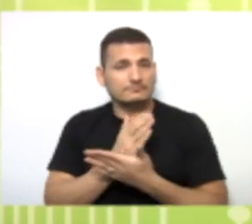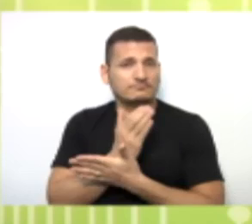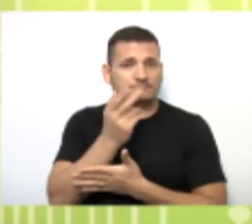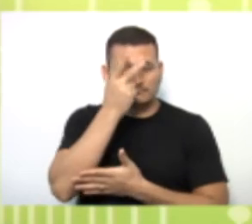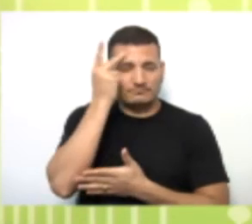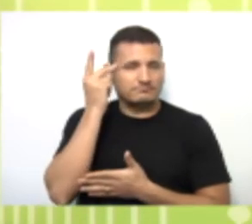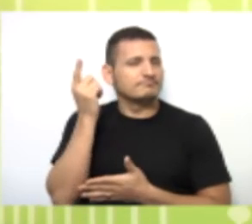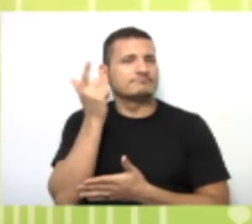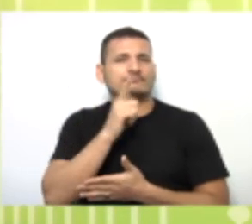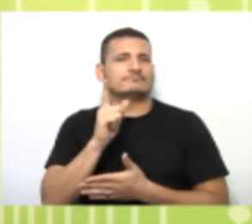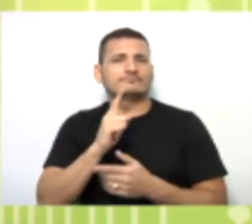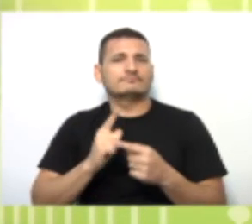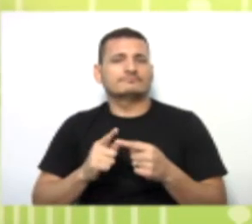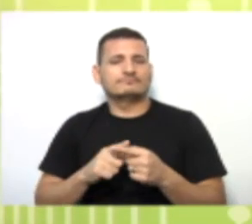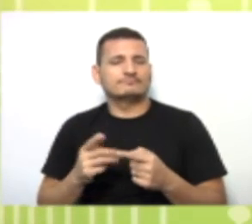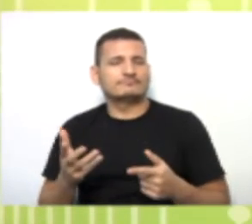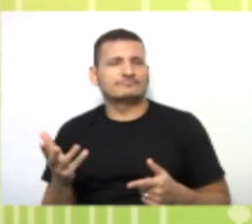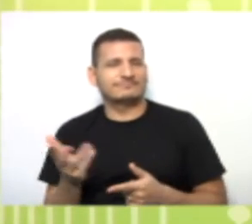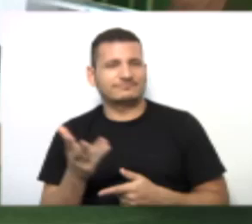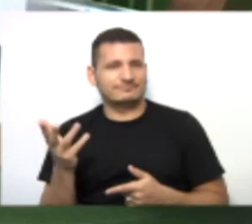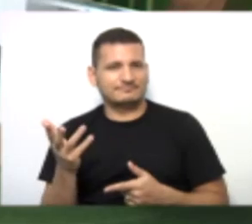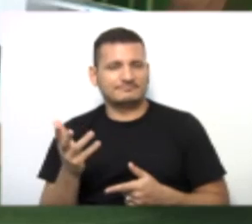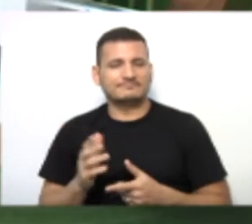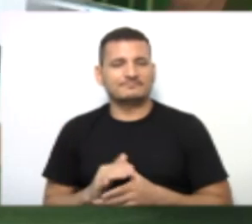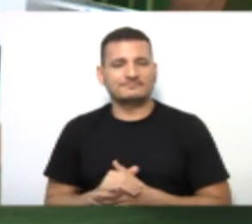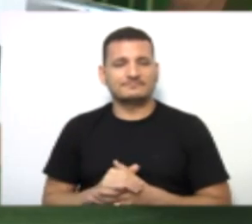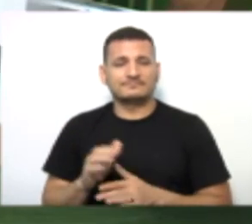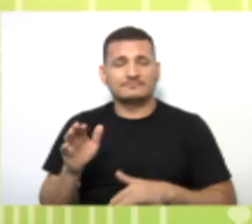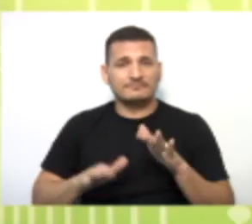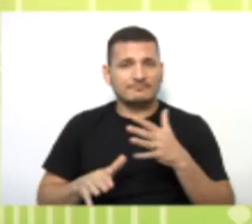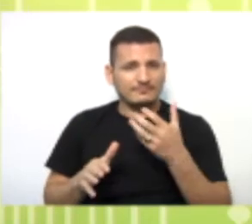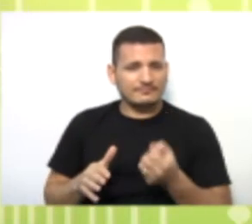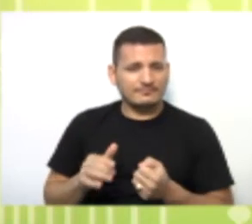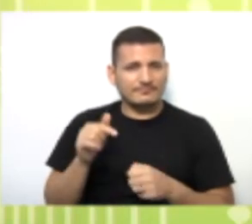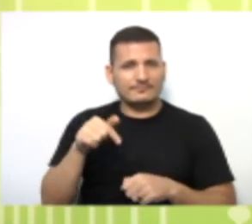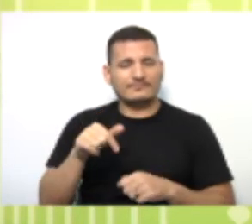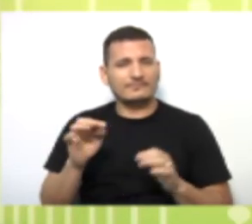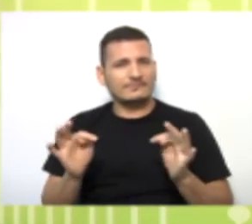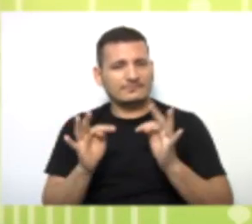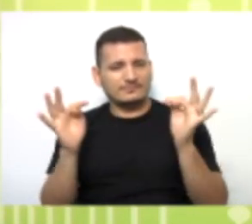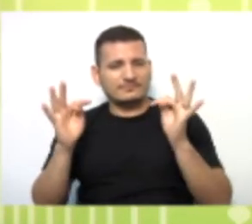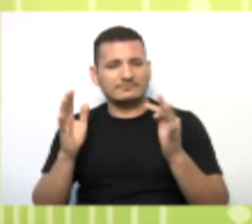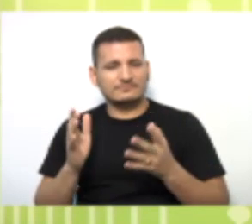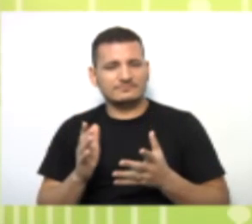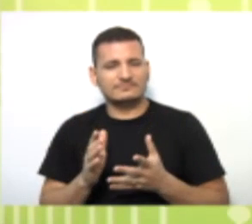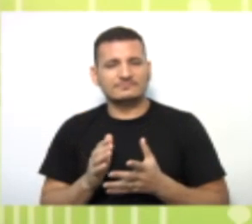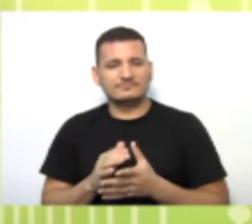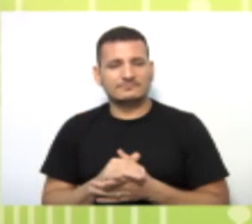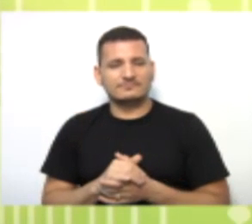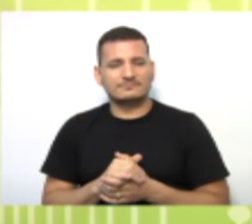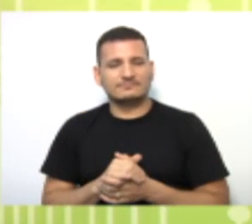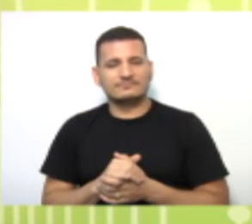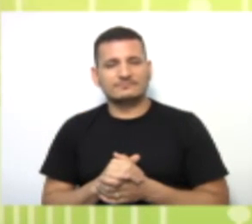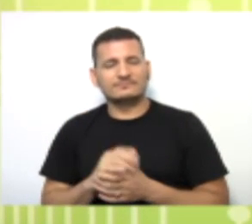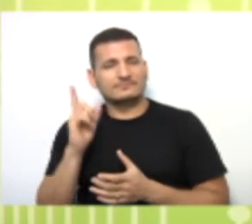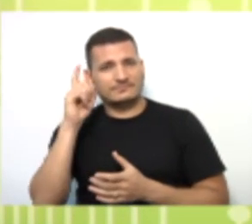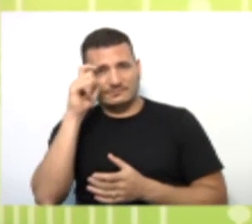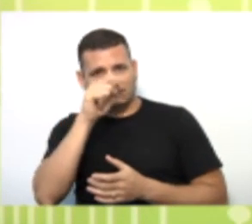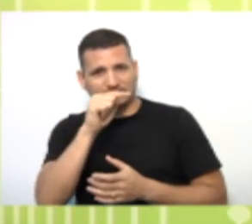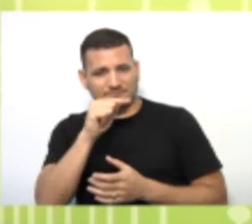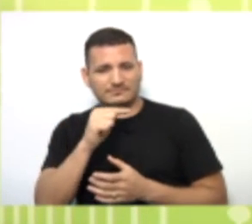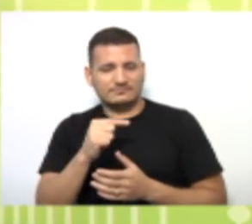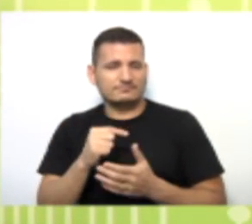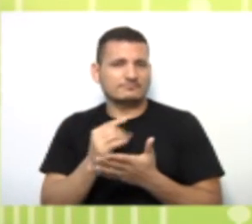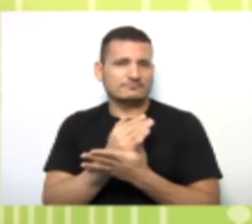conseguem aderir a ela com tanta velocidade assim, né, professor? Então, às vezes, para aceitar um pouquinho essa tecnologia, como posso dizer, é um pouquinho difícil